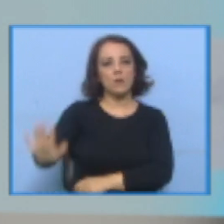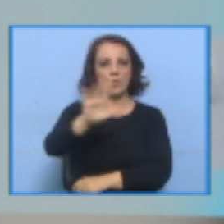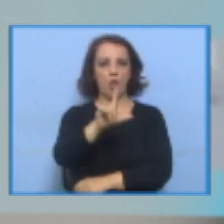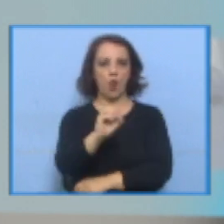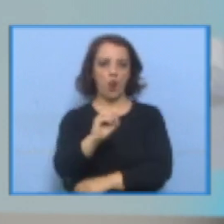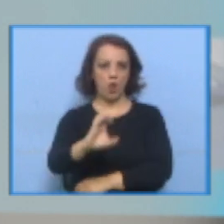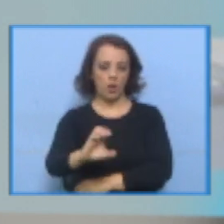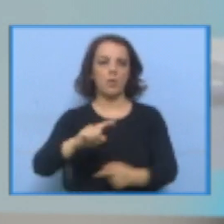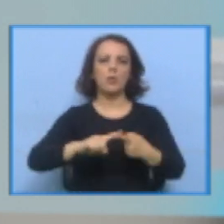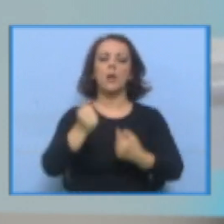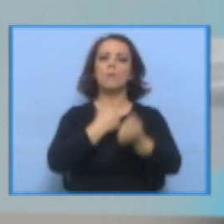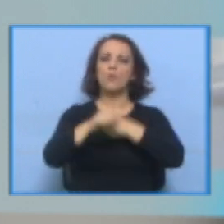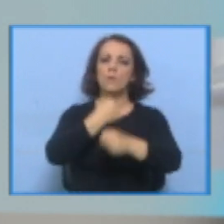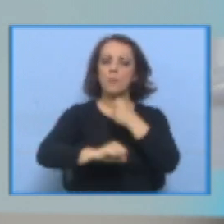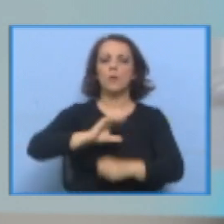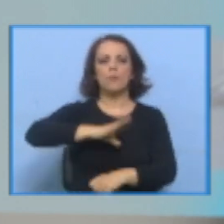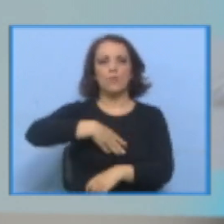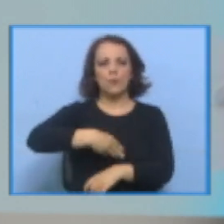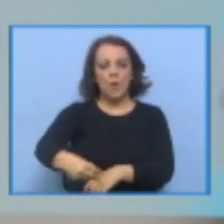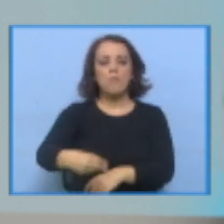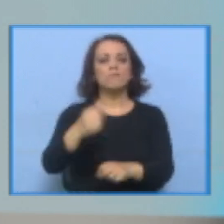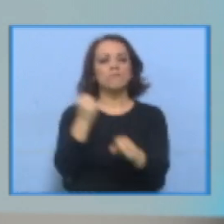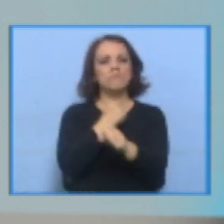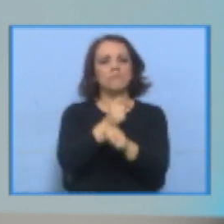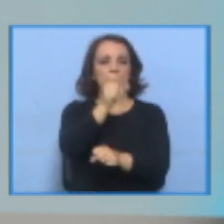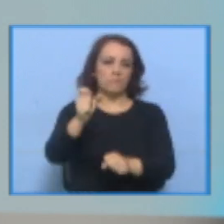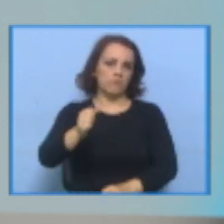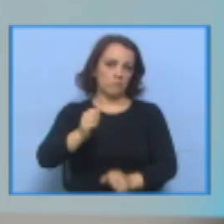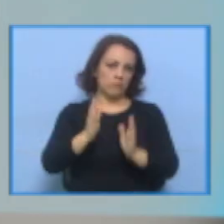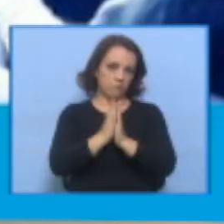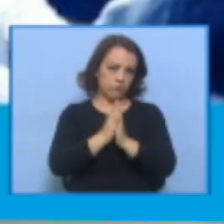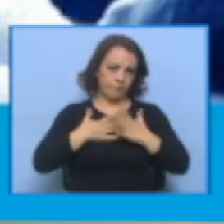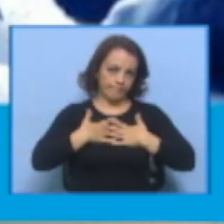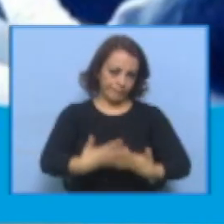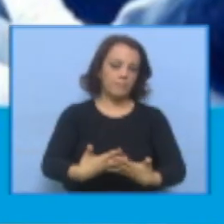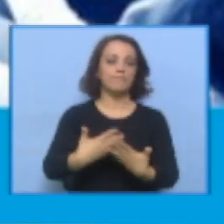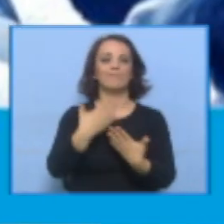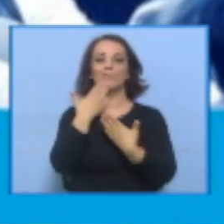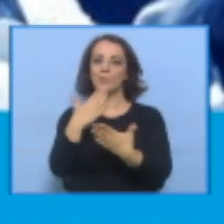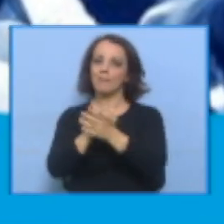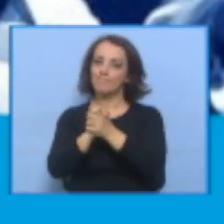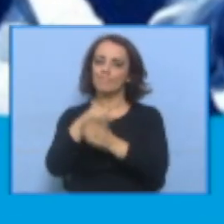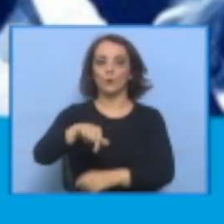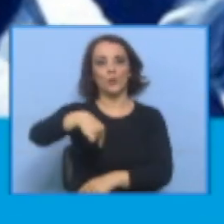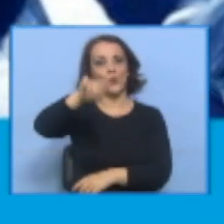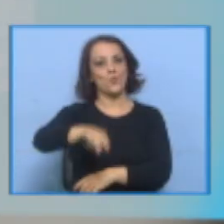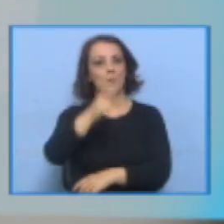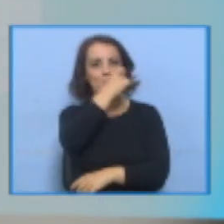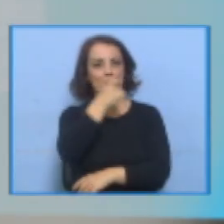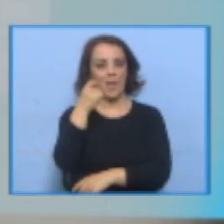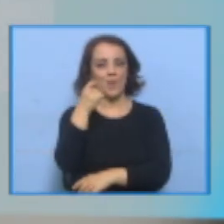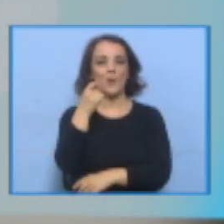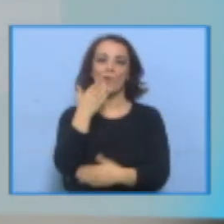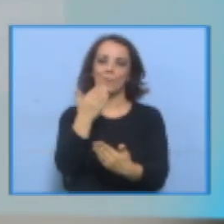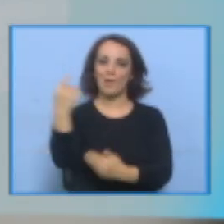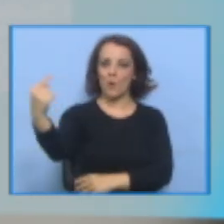LOC, Movimento Mundial de Trabalhadores Cristãos, José Paixão. Cumprimento. Boa tarde, obrigado por estar connosco neste 1º de maio. E